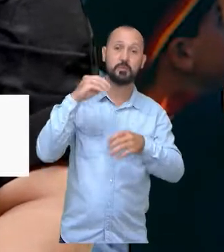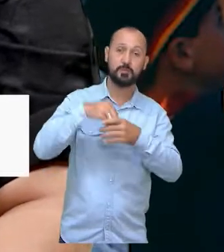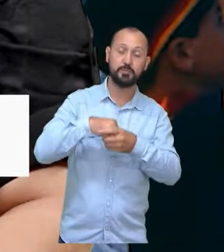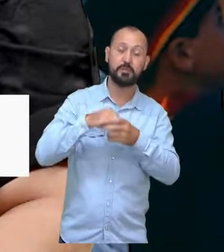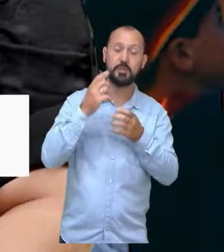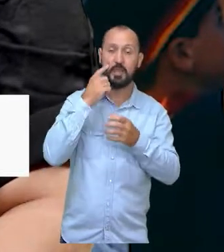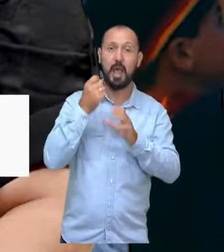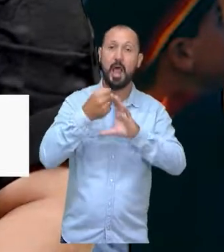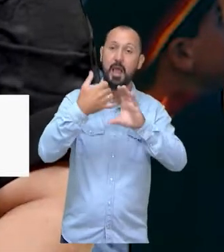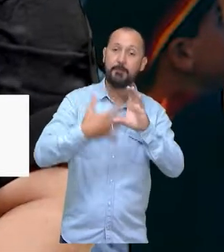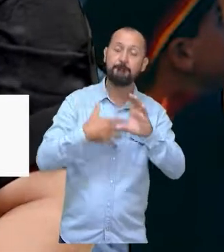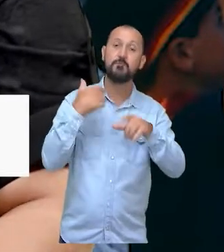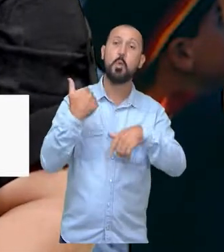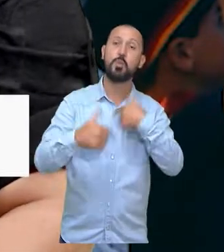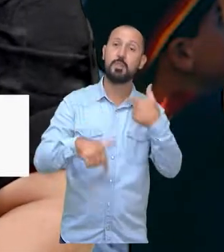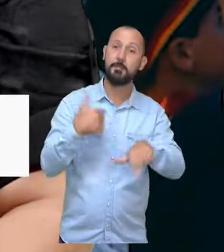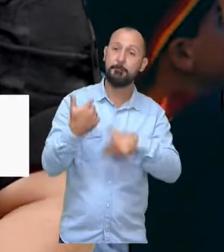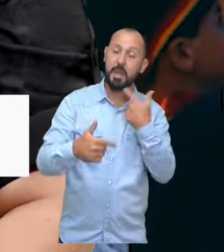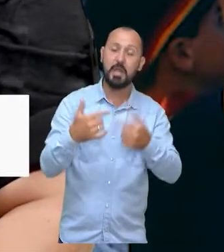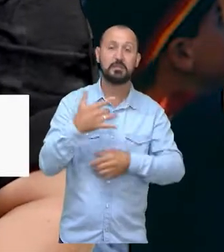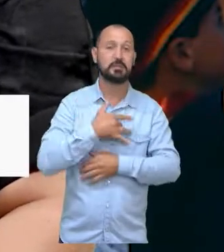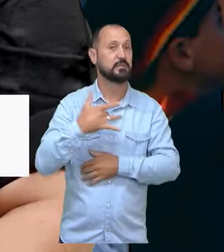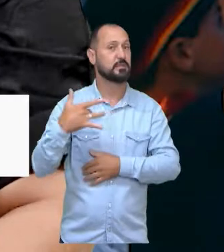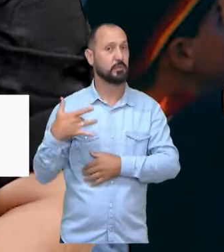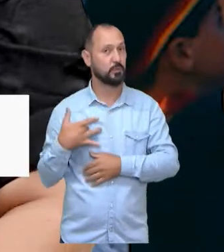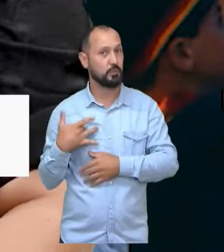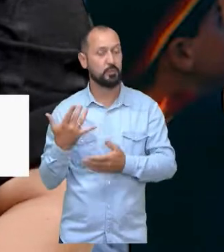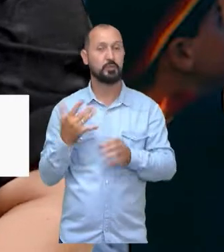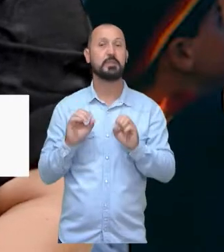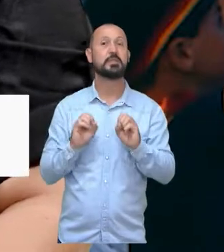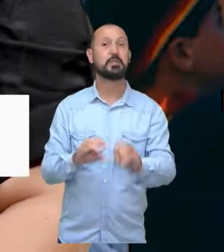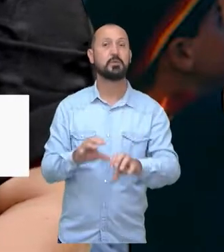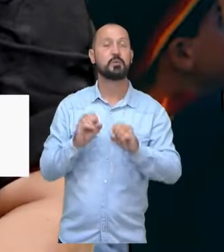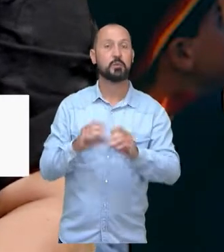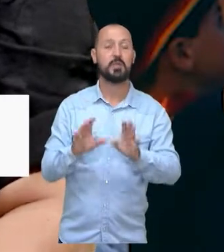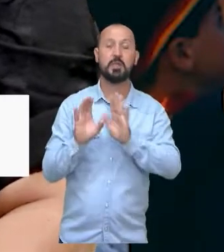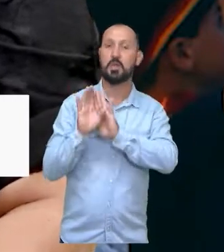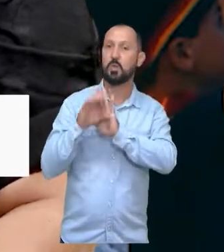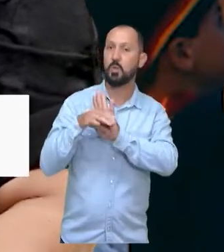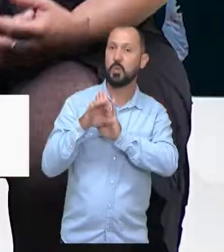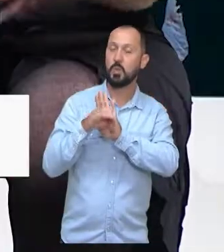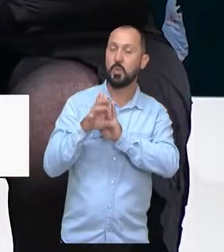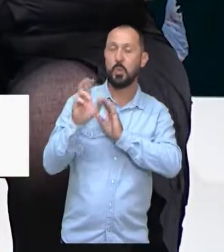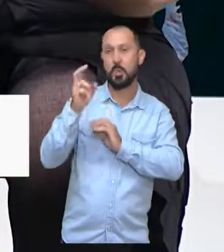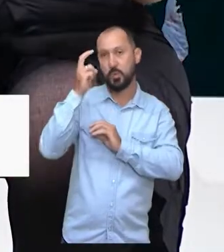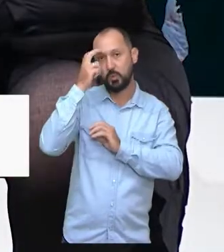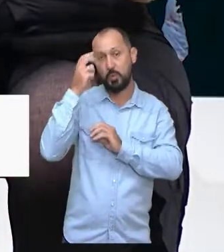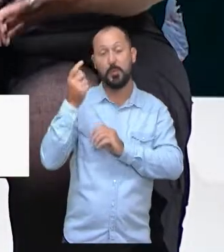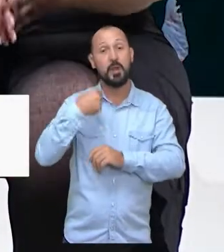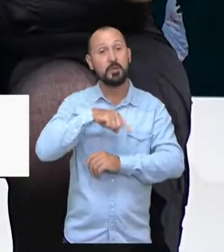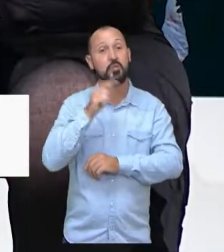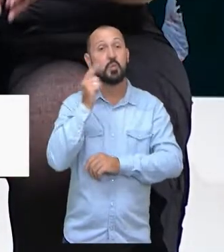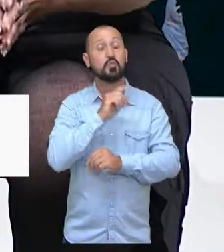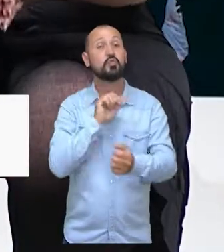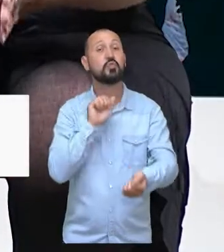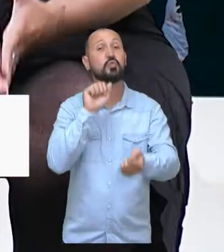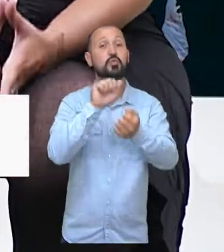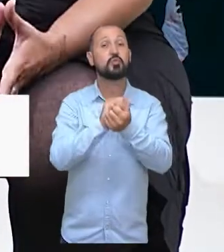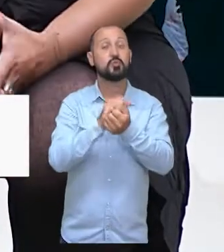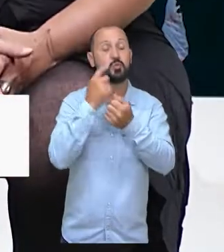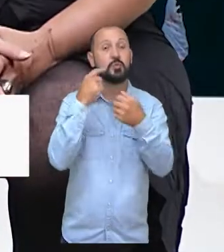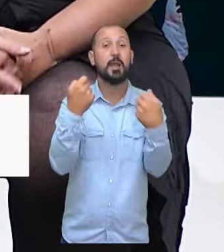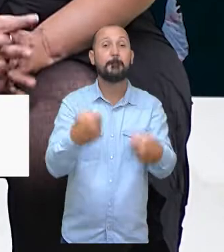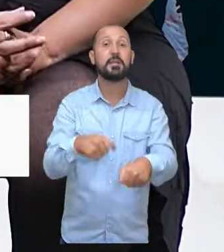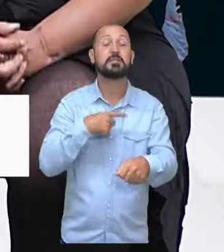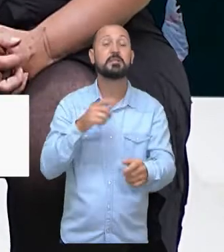principalmente dentro do aspecto da empregabilidade, da saúde, da educação e da cultura, justamente para a gente ir de encontro